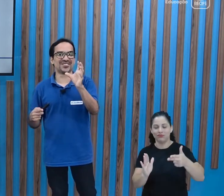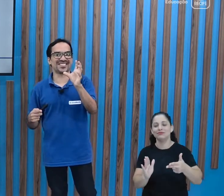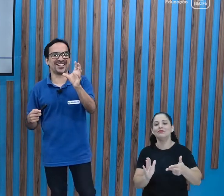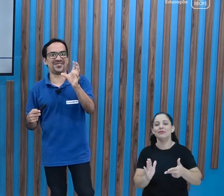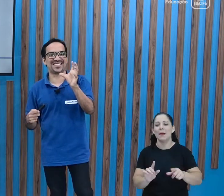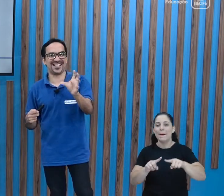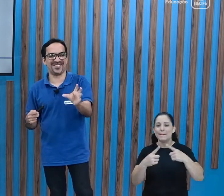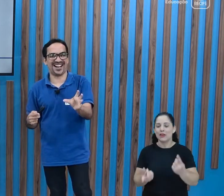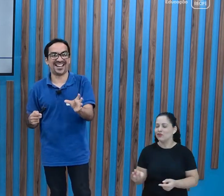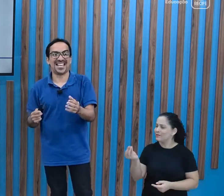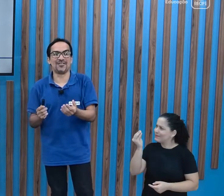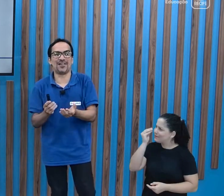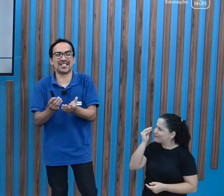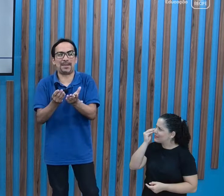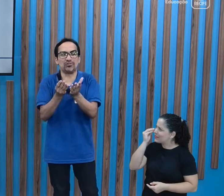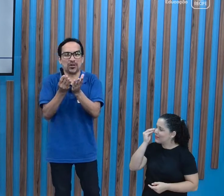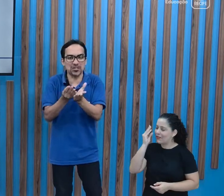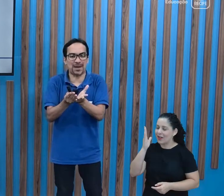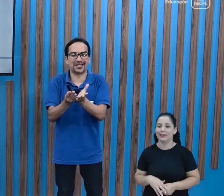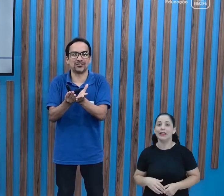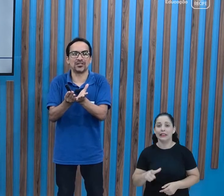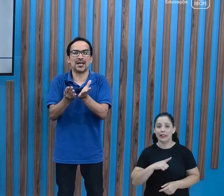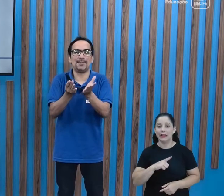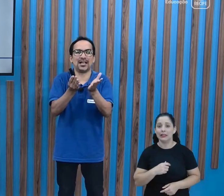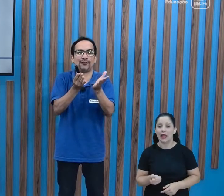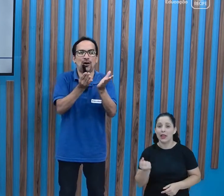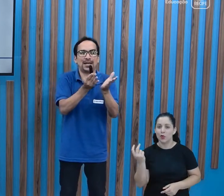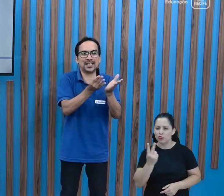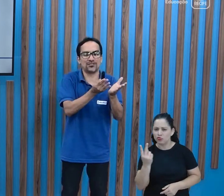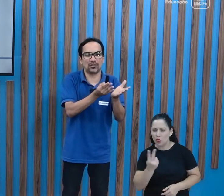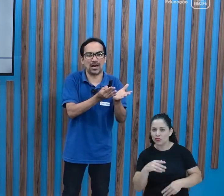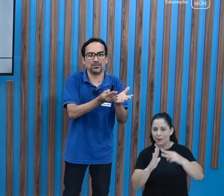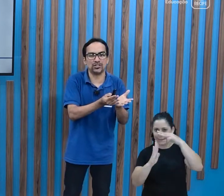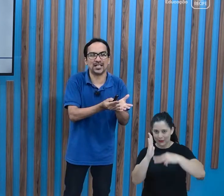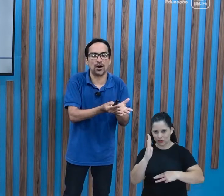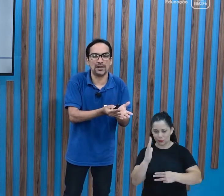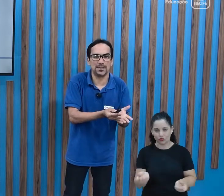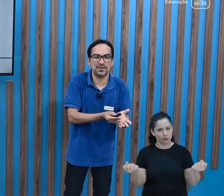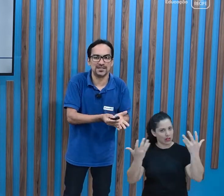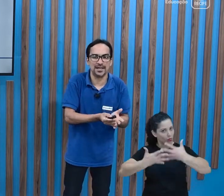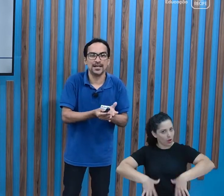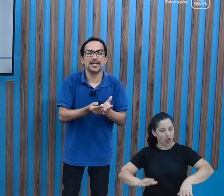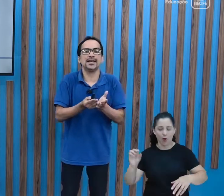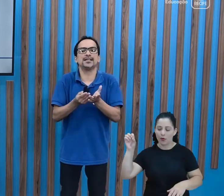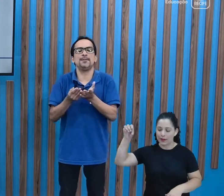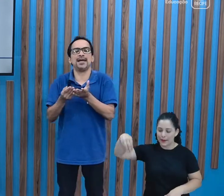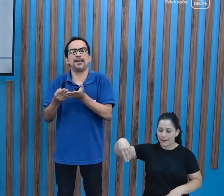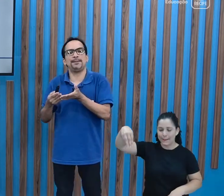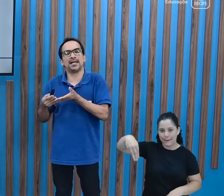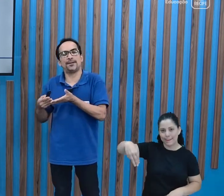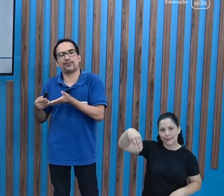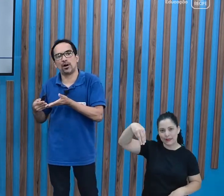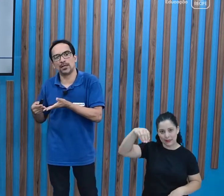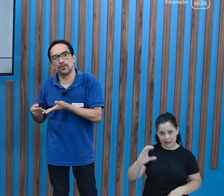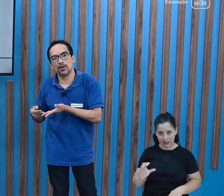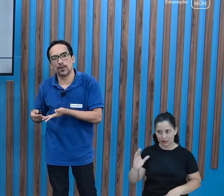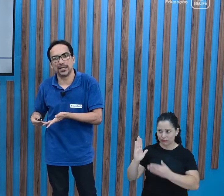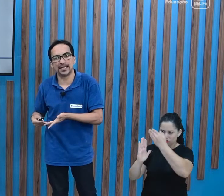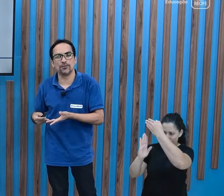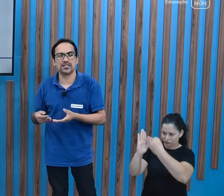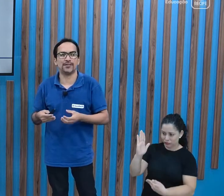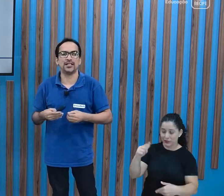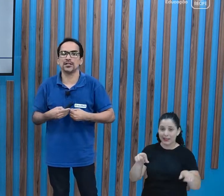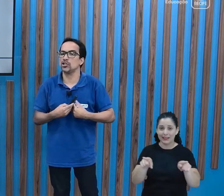Só você observar. Eu vou fazer pelos dois métodos. Pela forma tradicional de tirar o MMC e também pela fórmula do